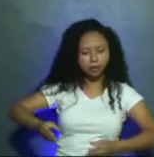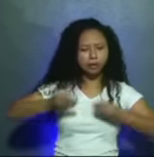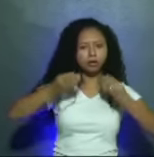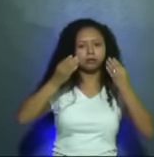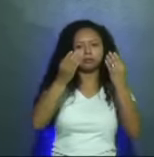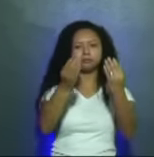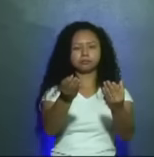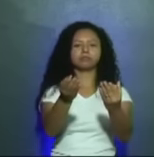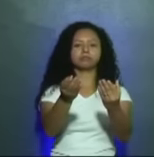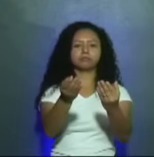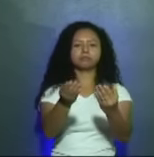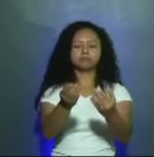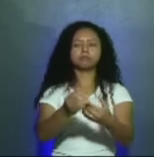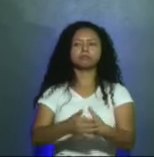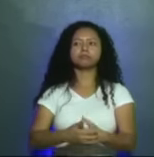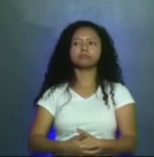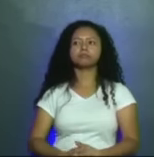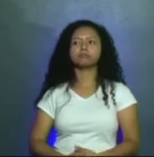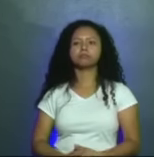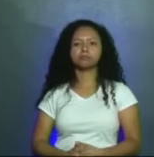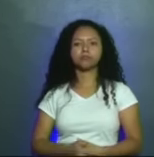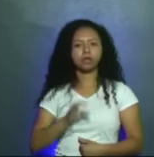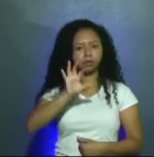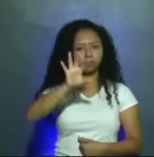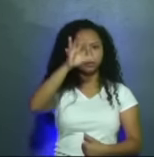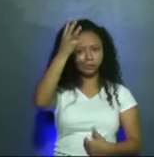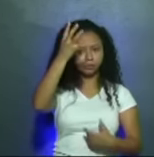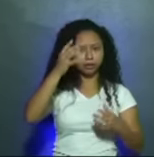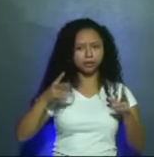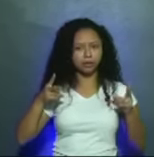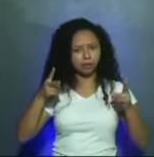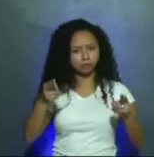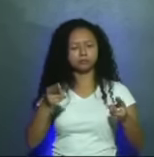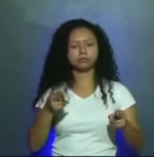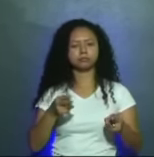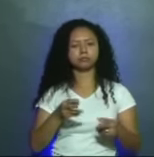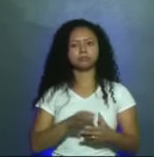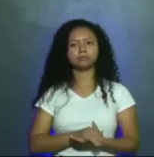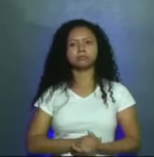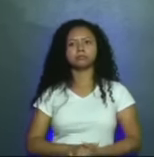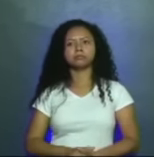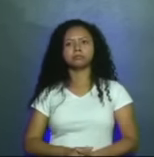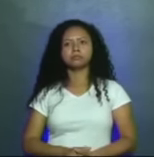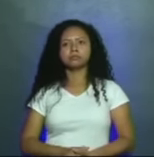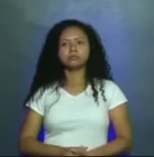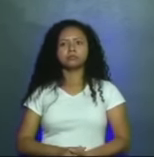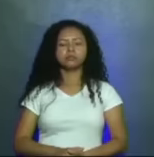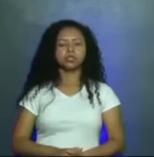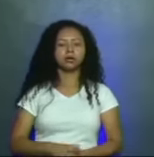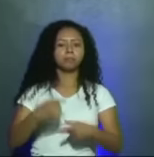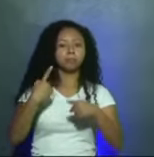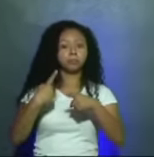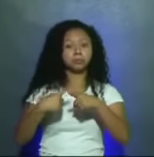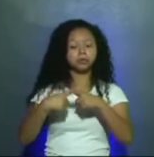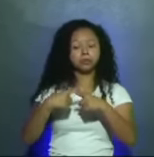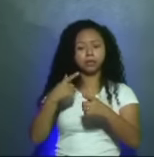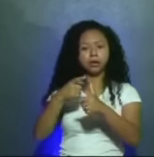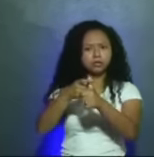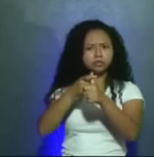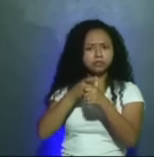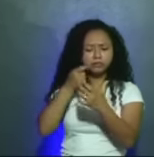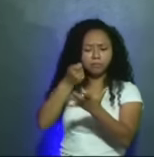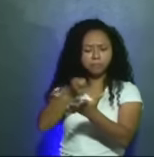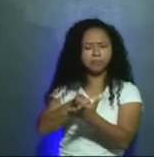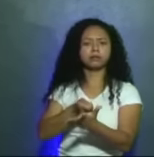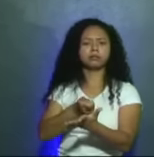já o receberam. Nós temos que crer que já recebemos, porque o preço já foi pago. Tudo que